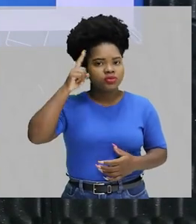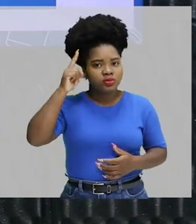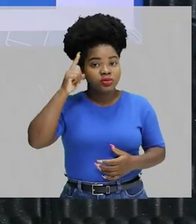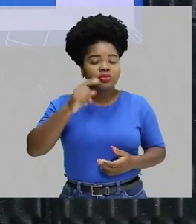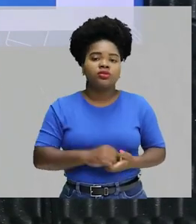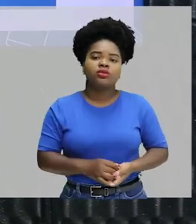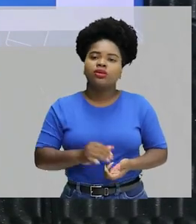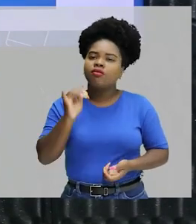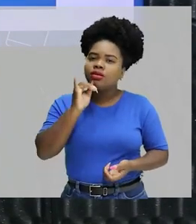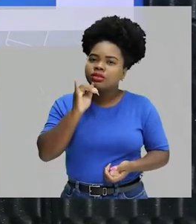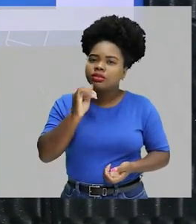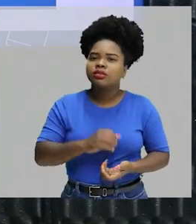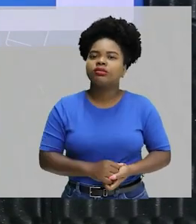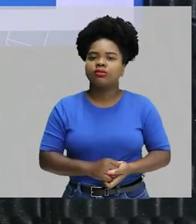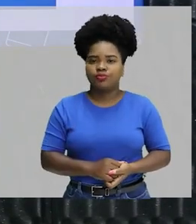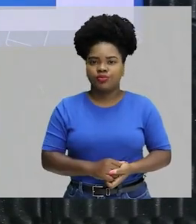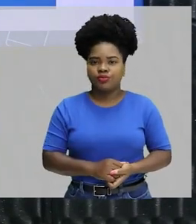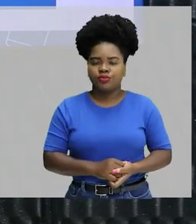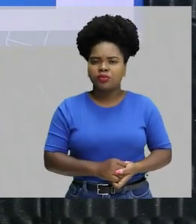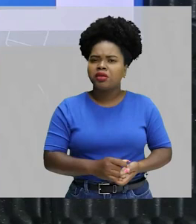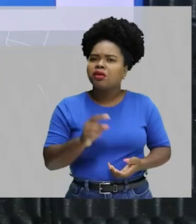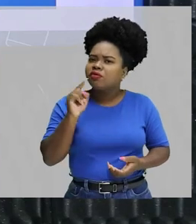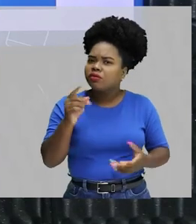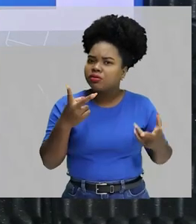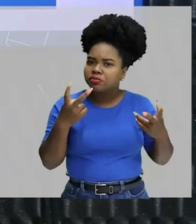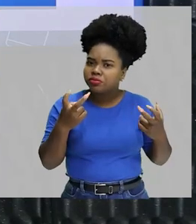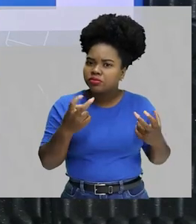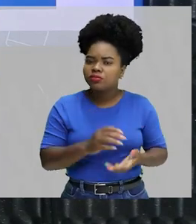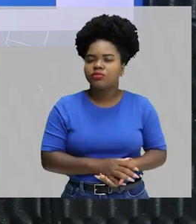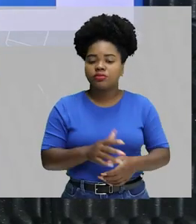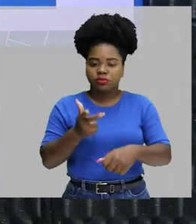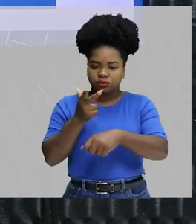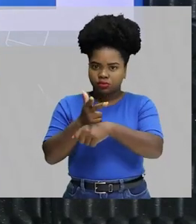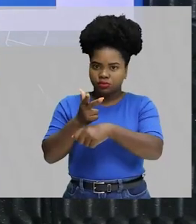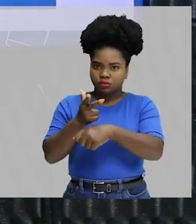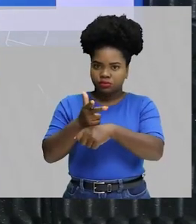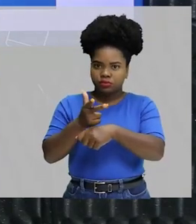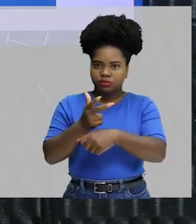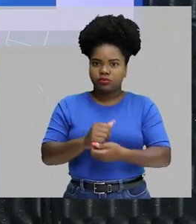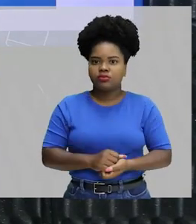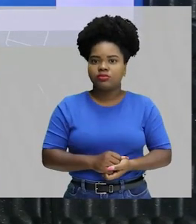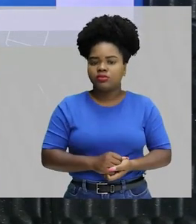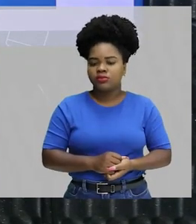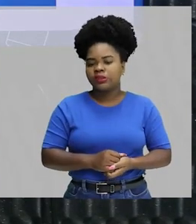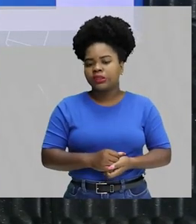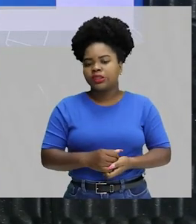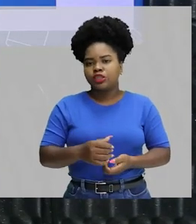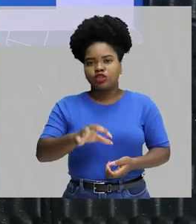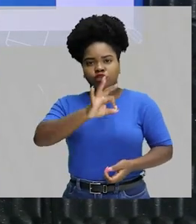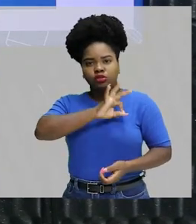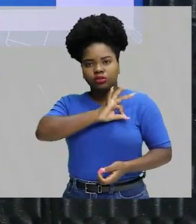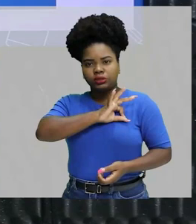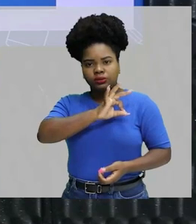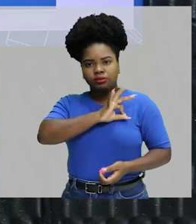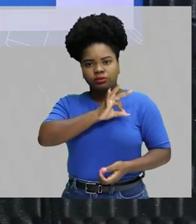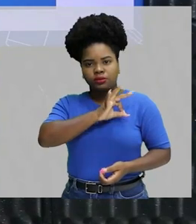você viu um vídeo de uns policiais